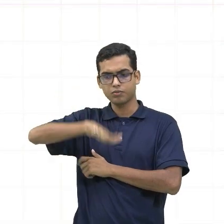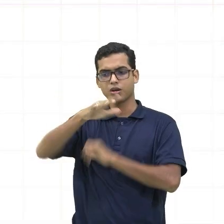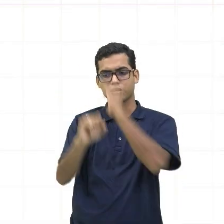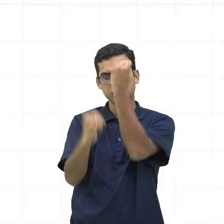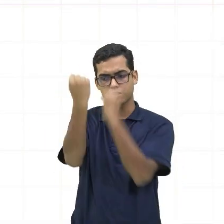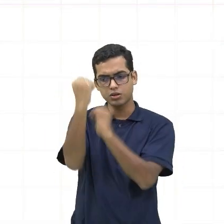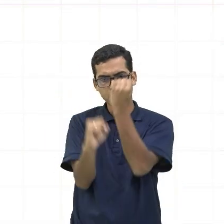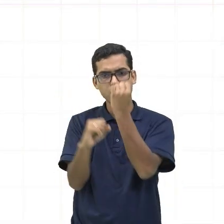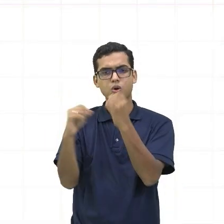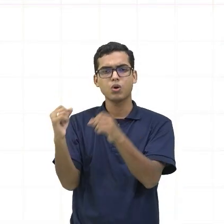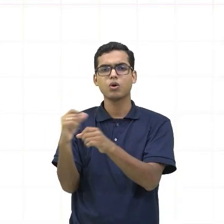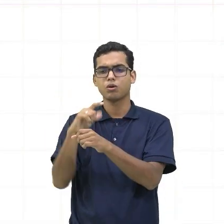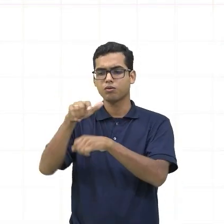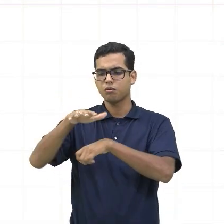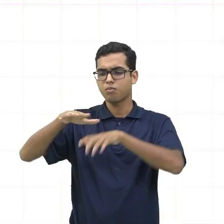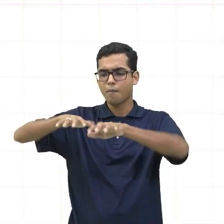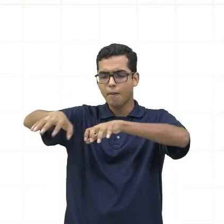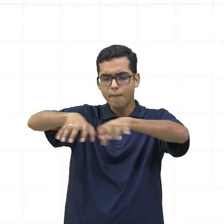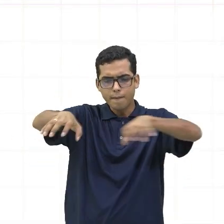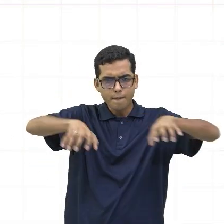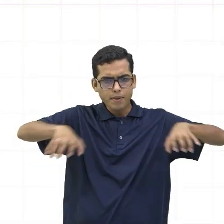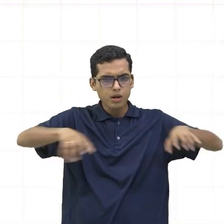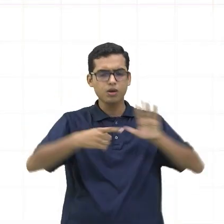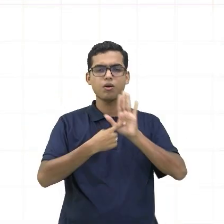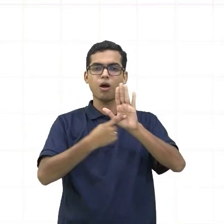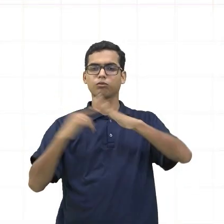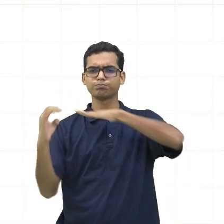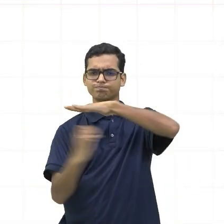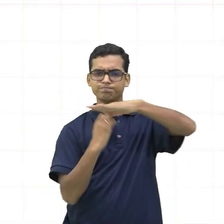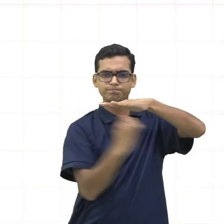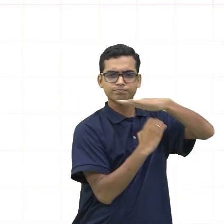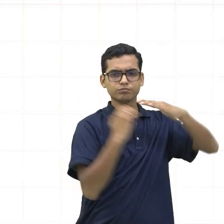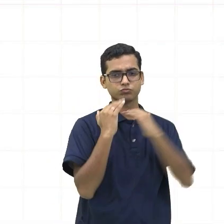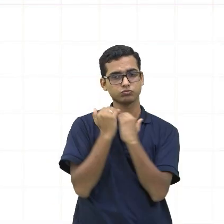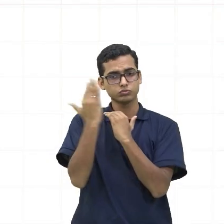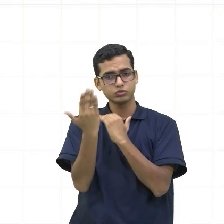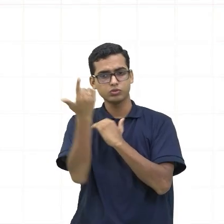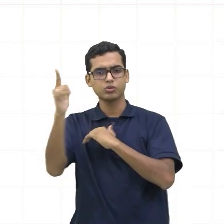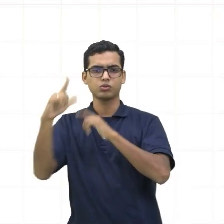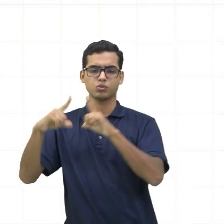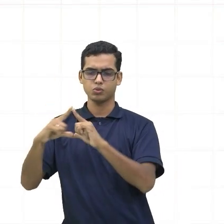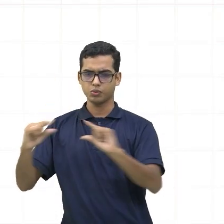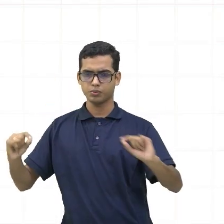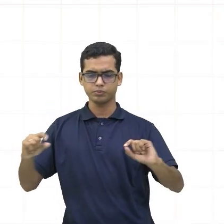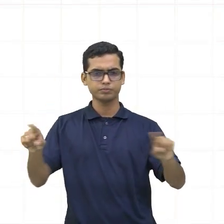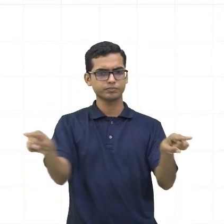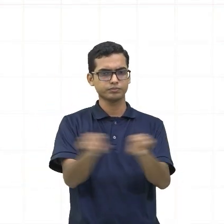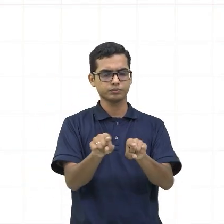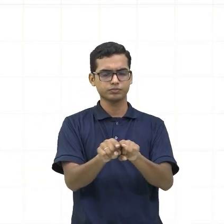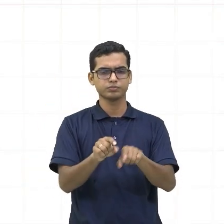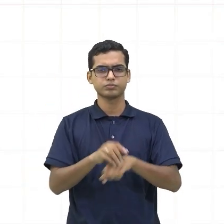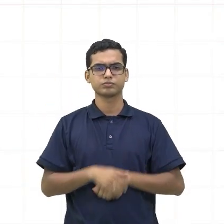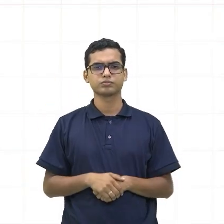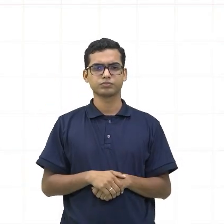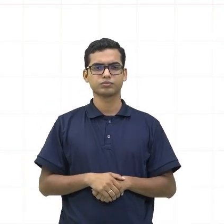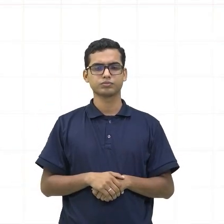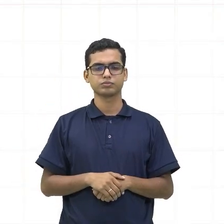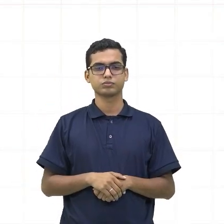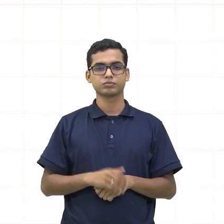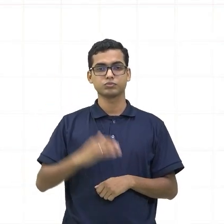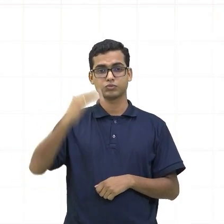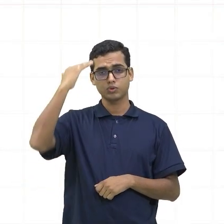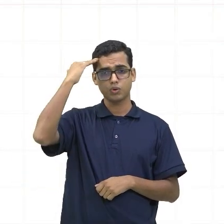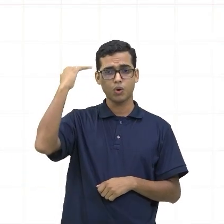Manaus, trazendo aí empresas, né, por exemplo, empresas